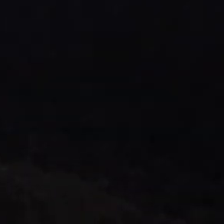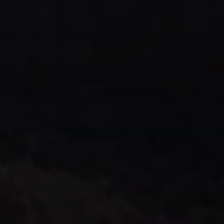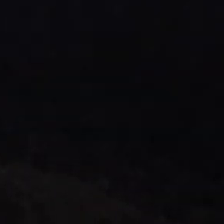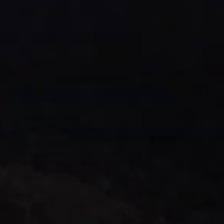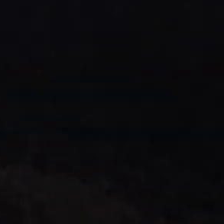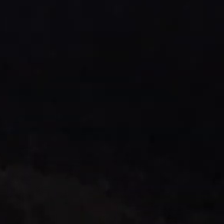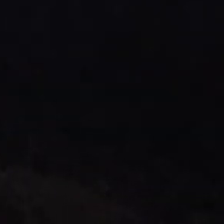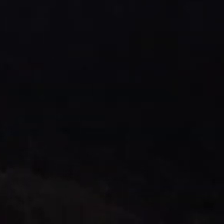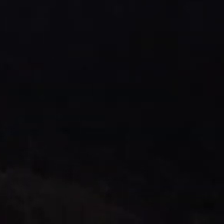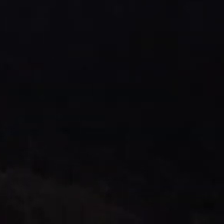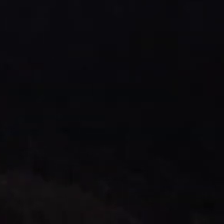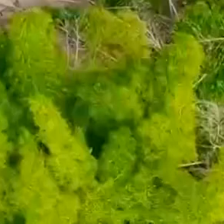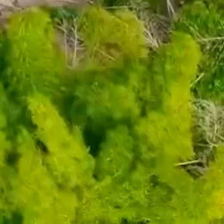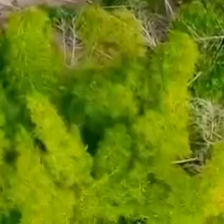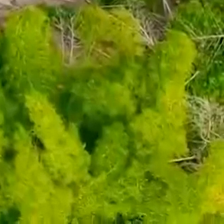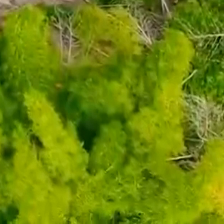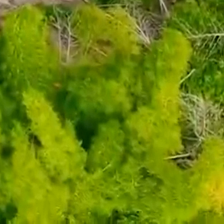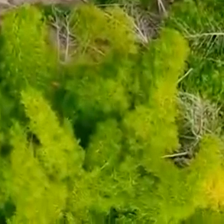Música